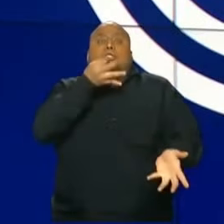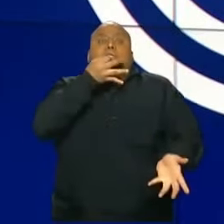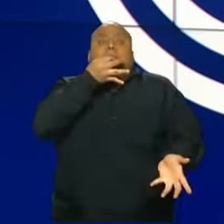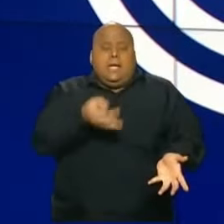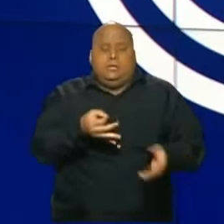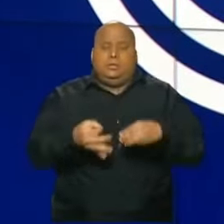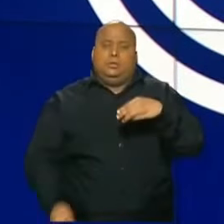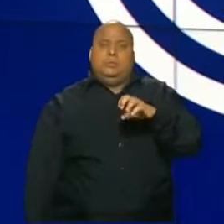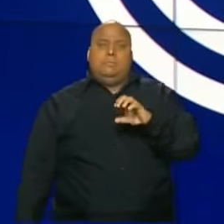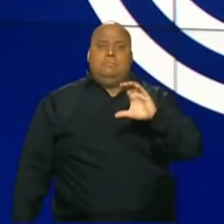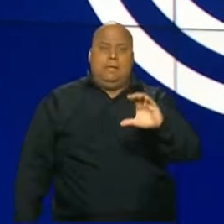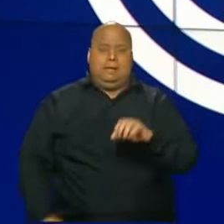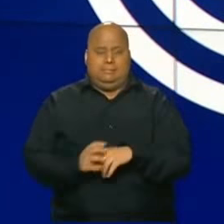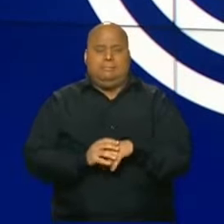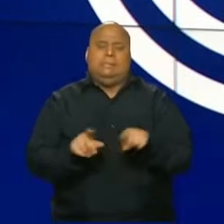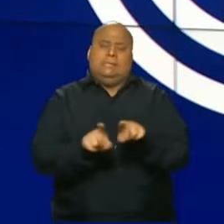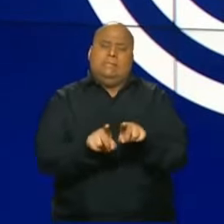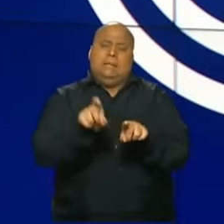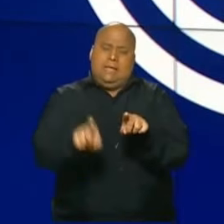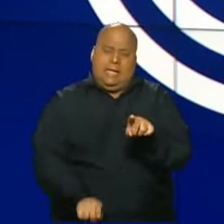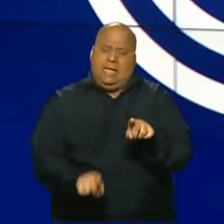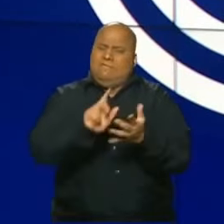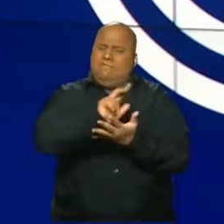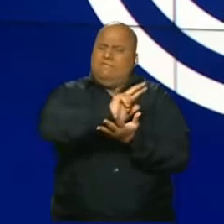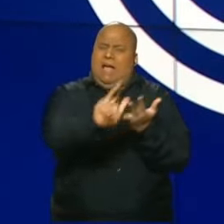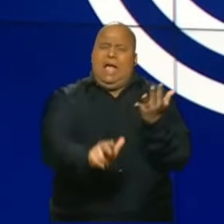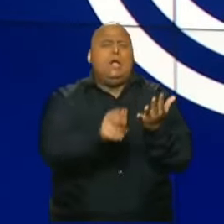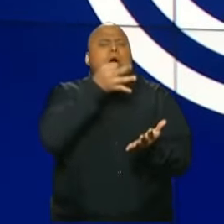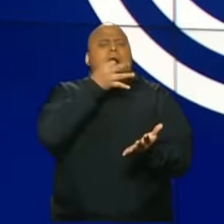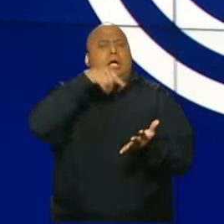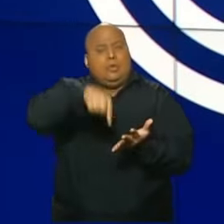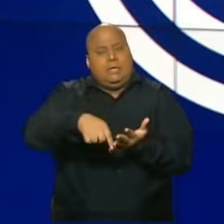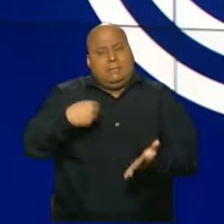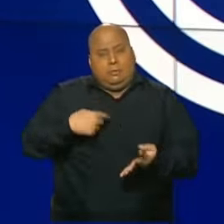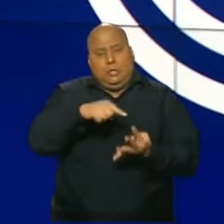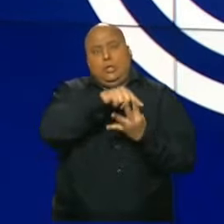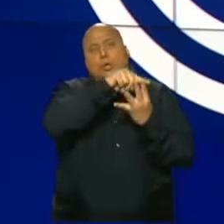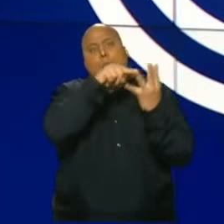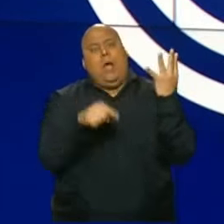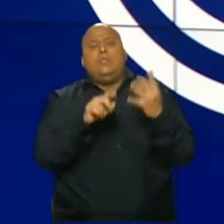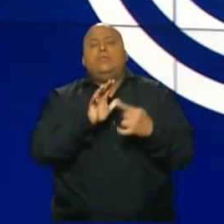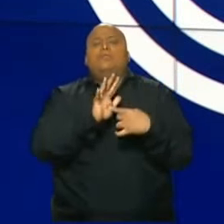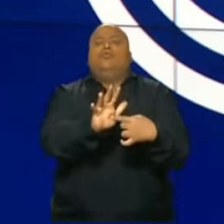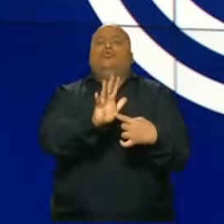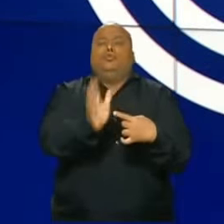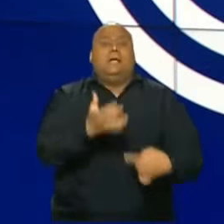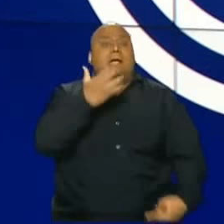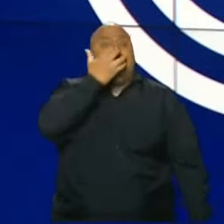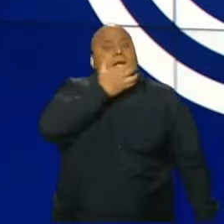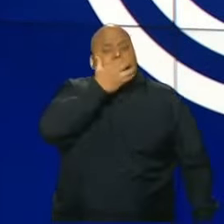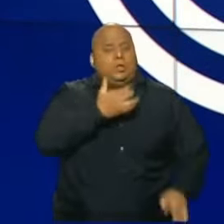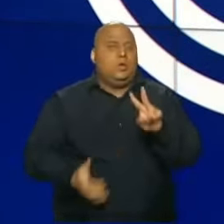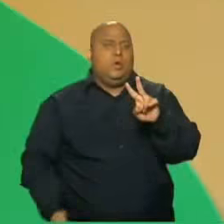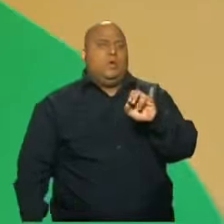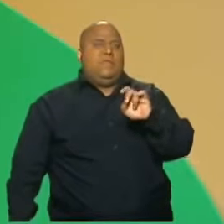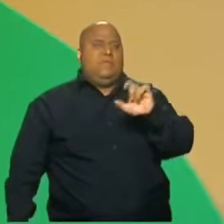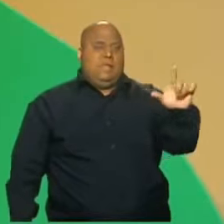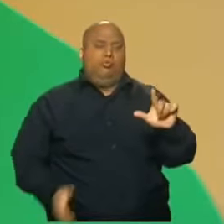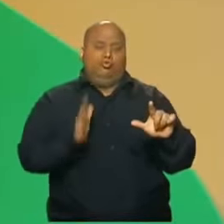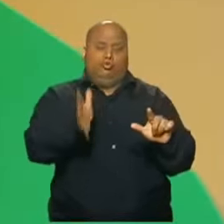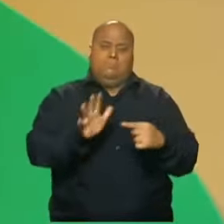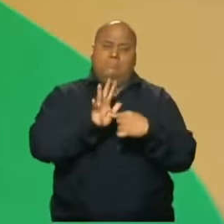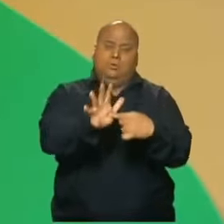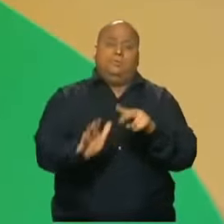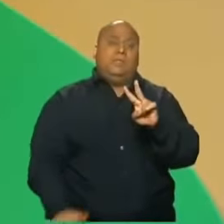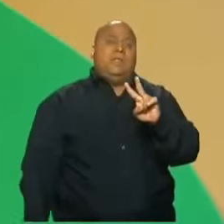em interprogramas, em edições do Armazém Cultural e uma série também em 4 episódios, apresentada pelo cantor e compositor Vidal Assis. E